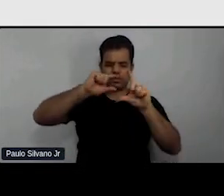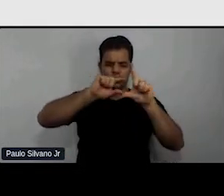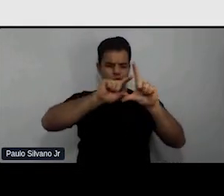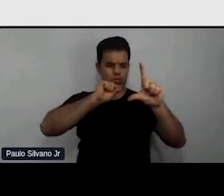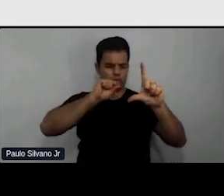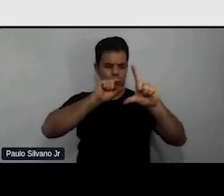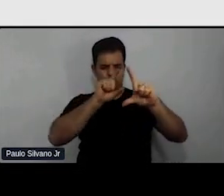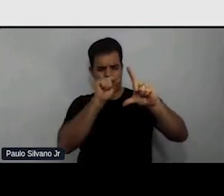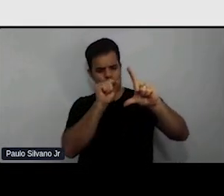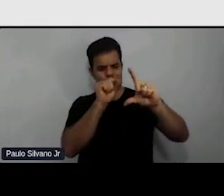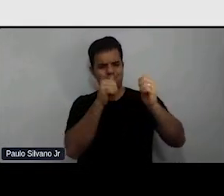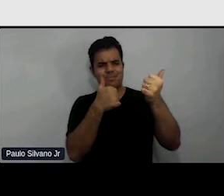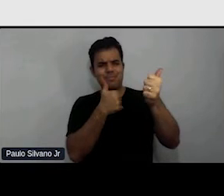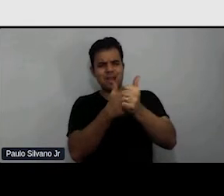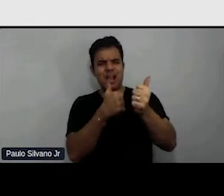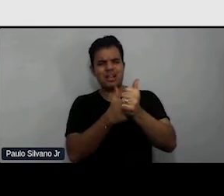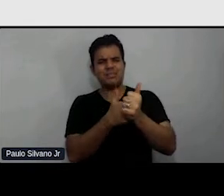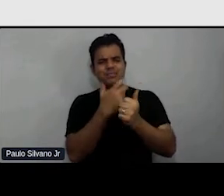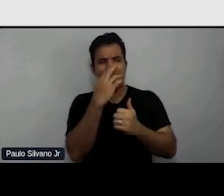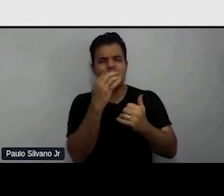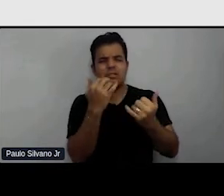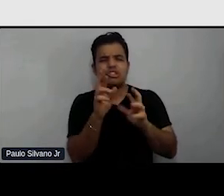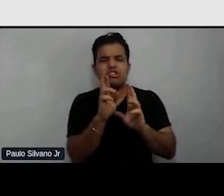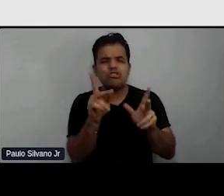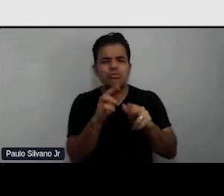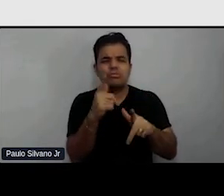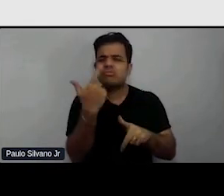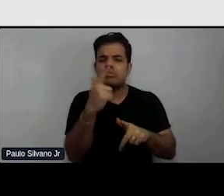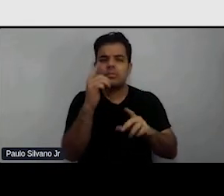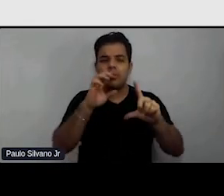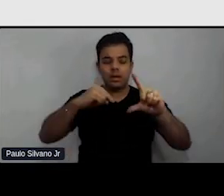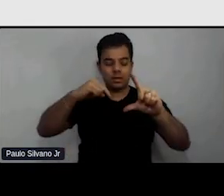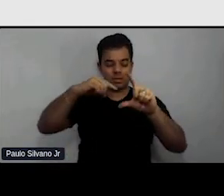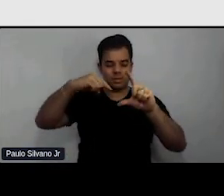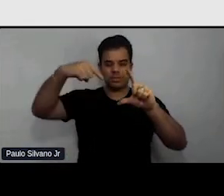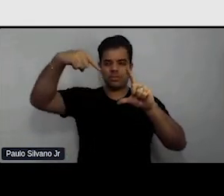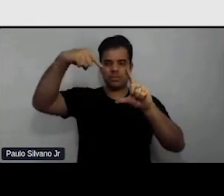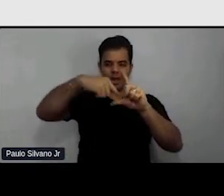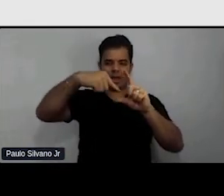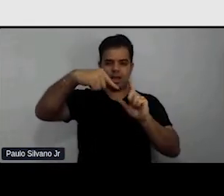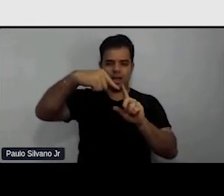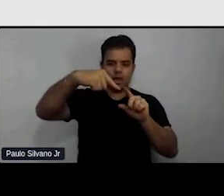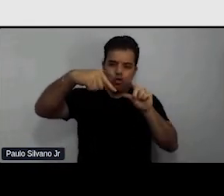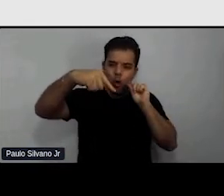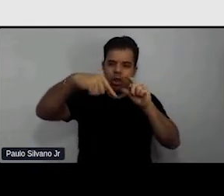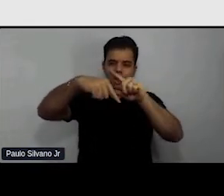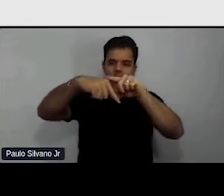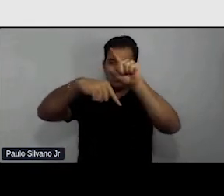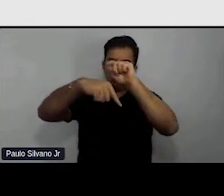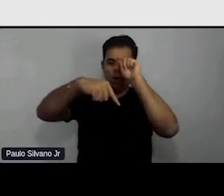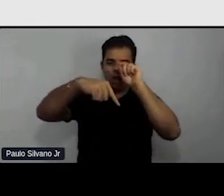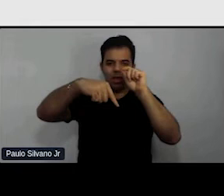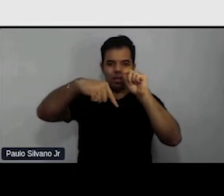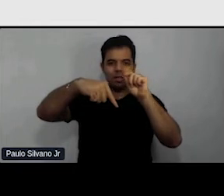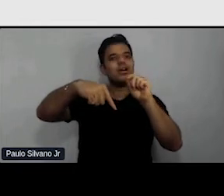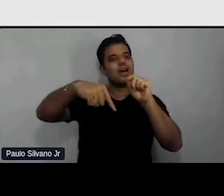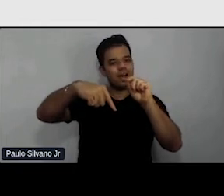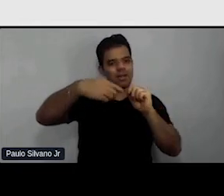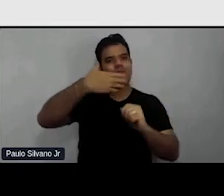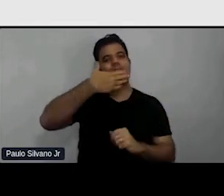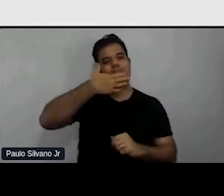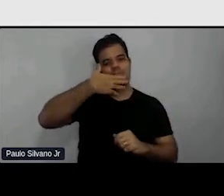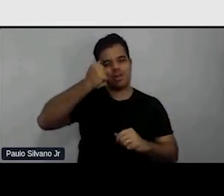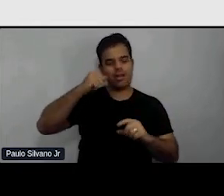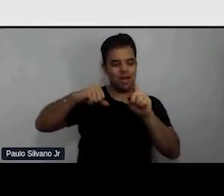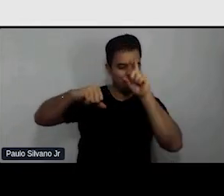muito baixo. Mas se você utilizar cores que são complementares, o contraste fica muito maior, como o roxo e o amarelo.